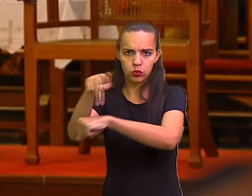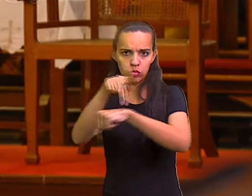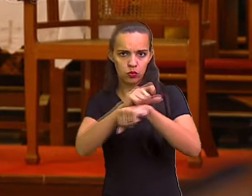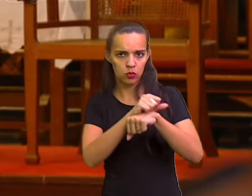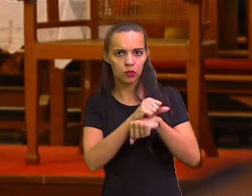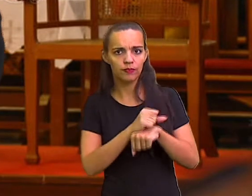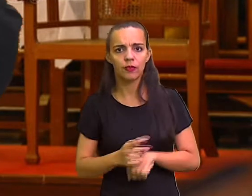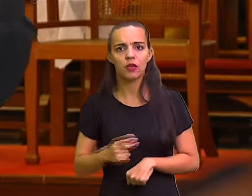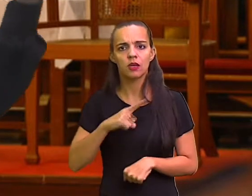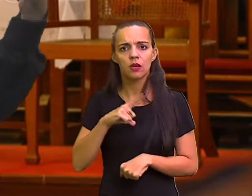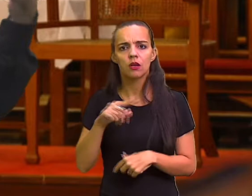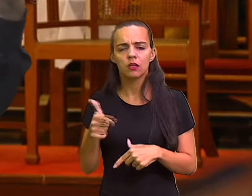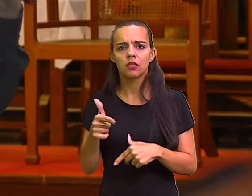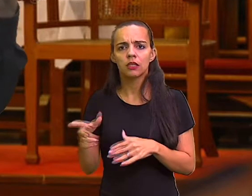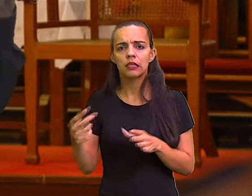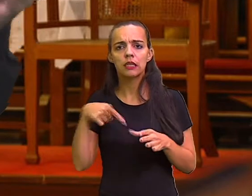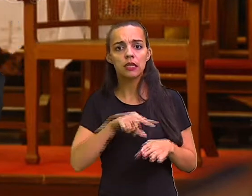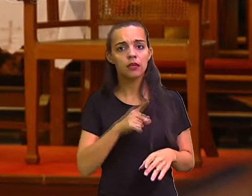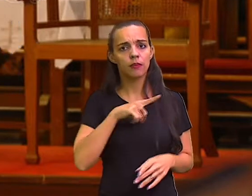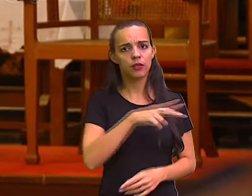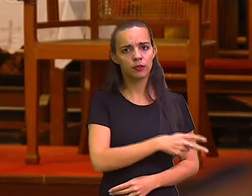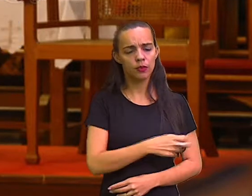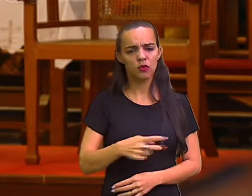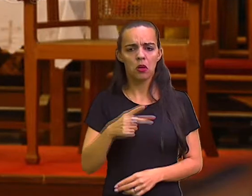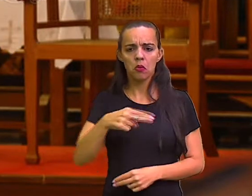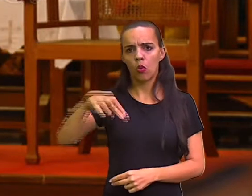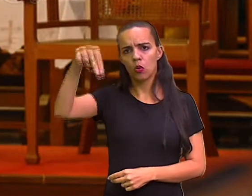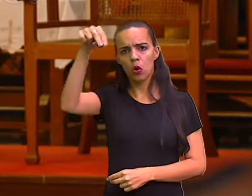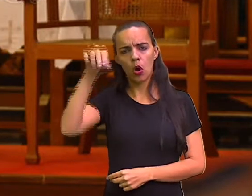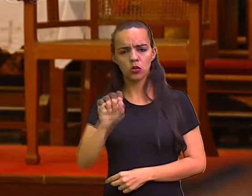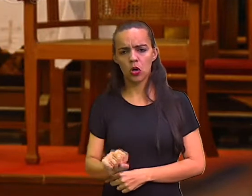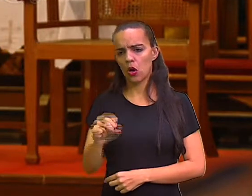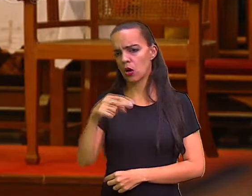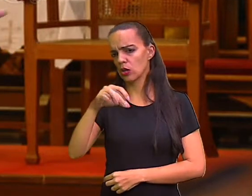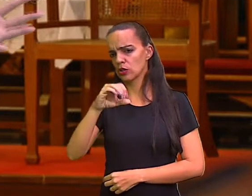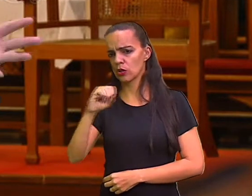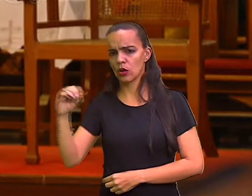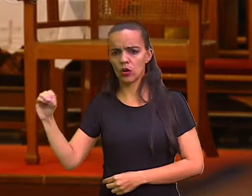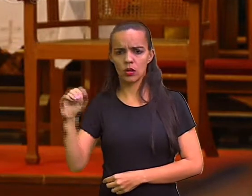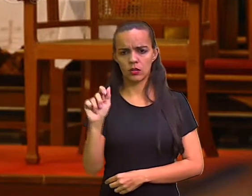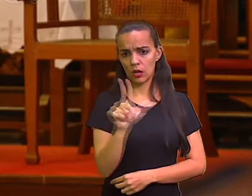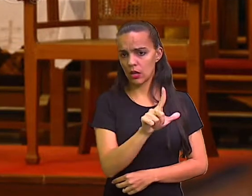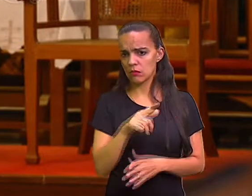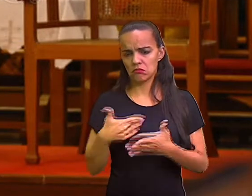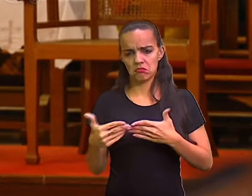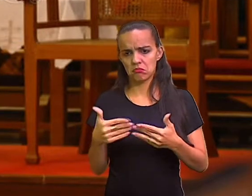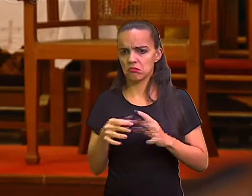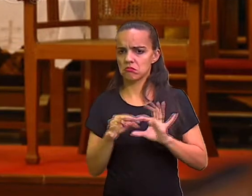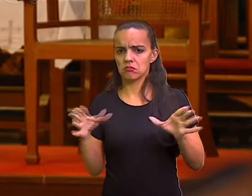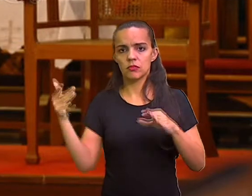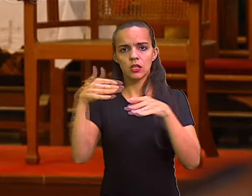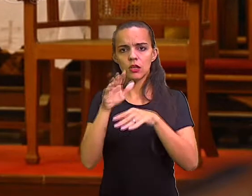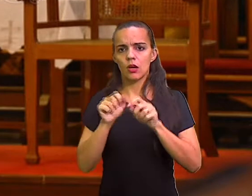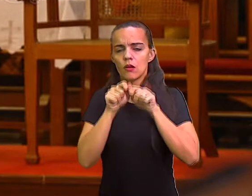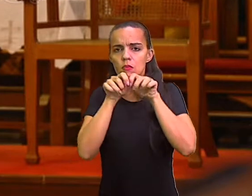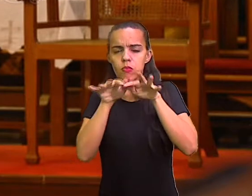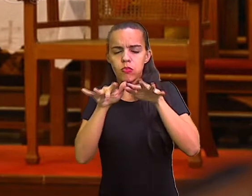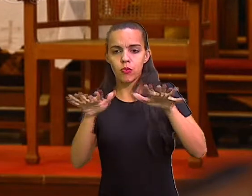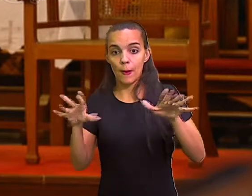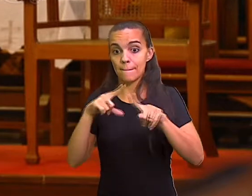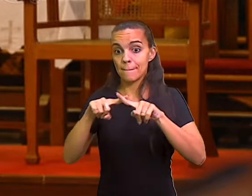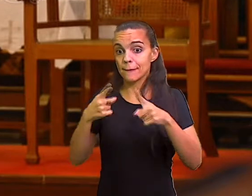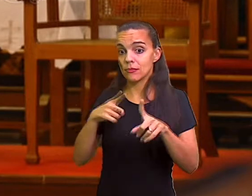Então, ia tanto para o norte, o sul, leste e oeste, a expansão do Islã. A influência